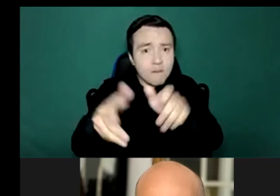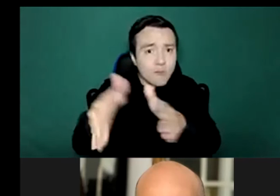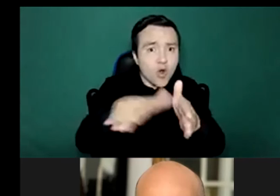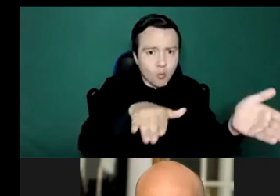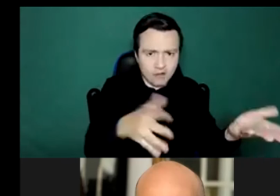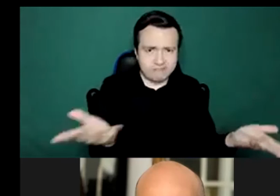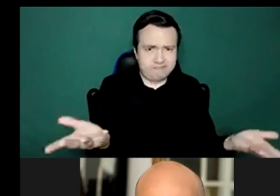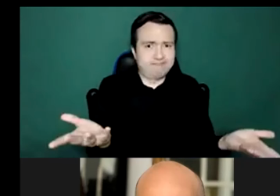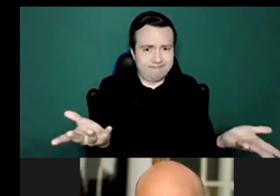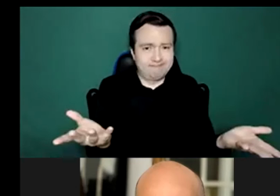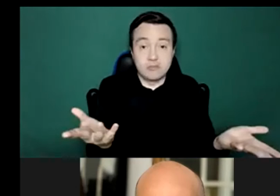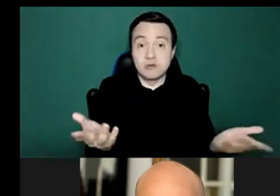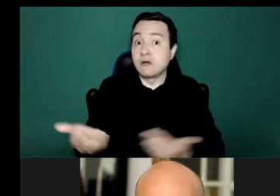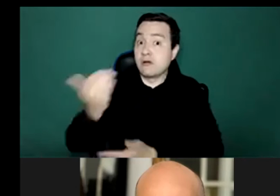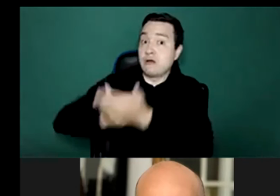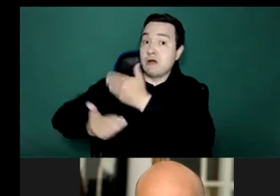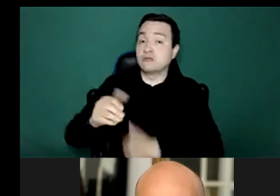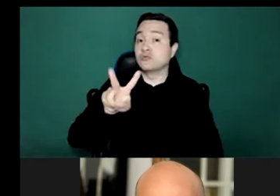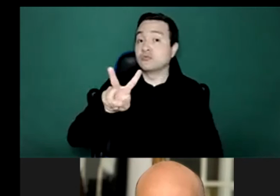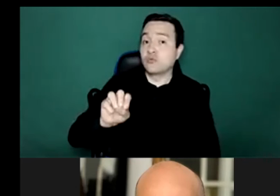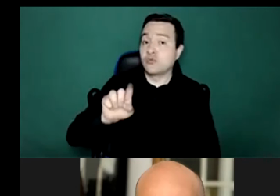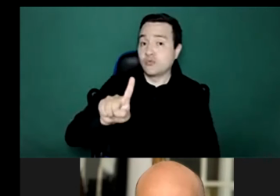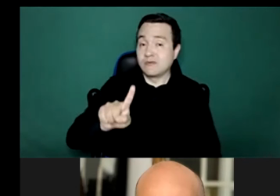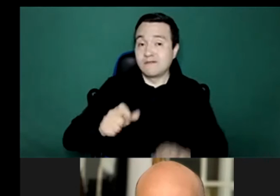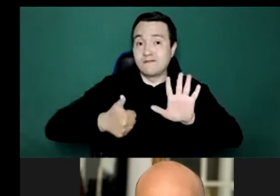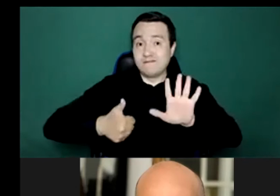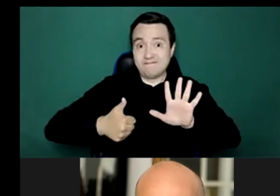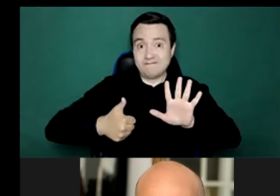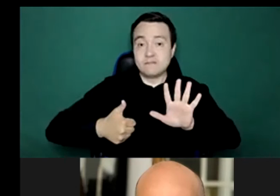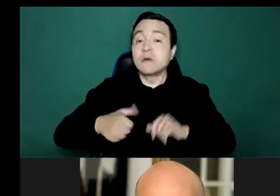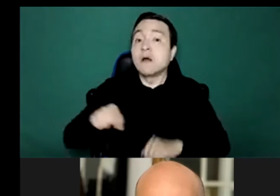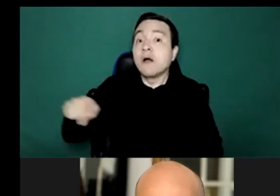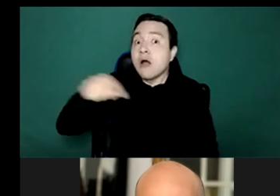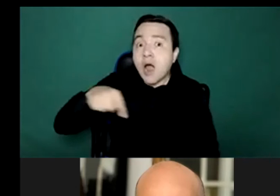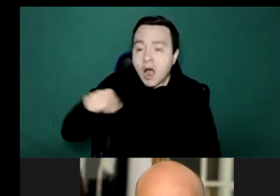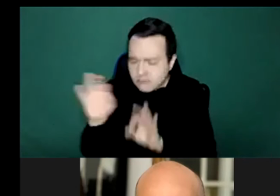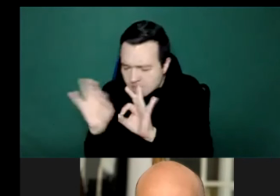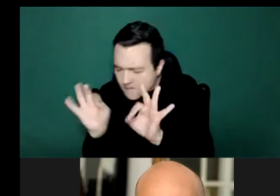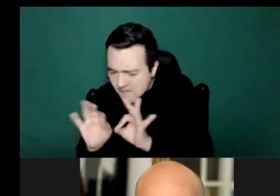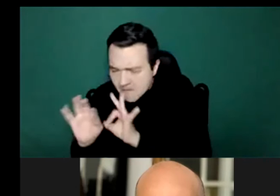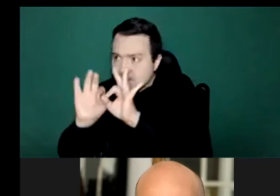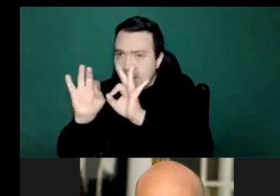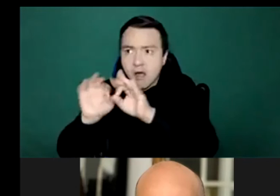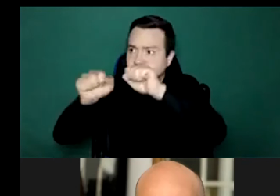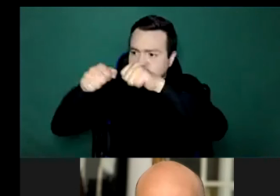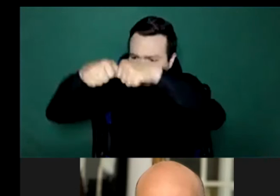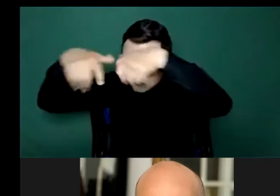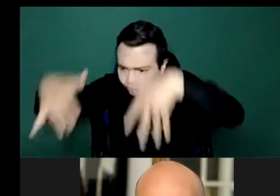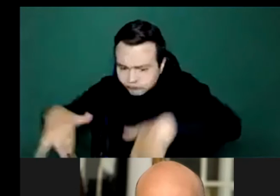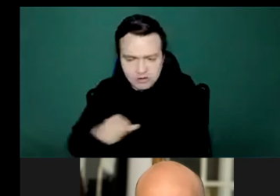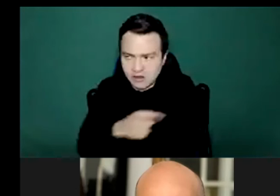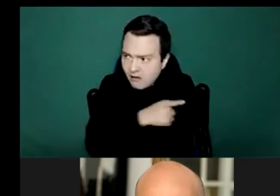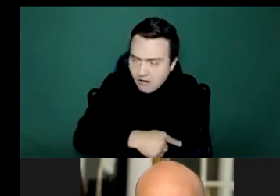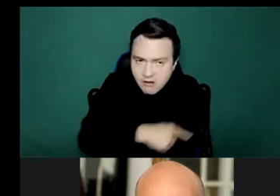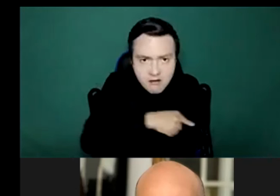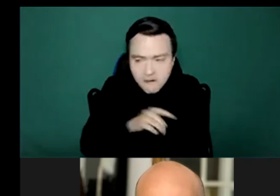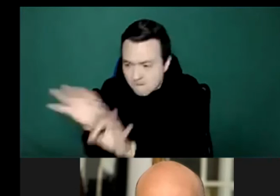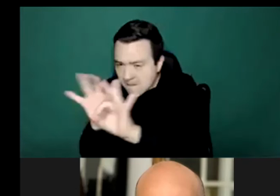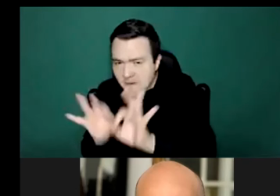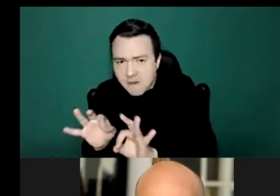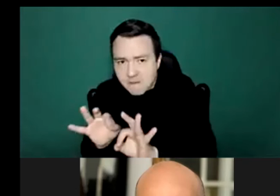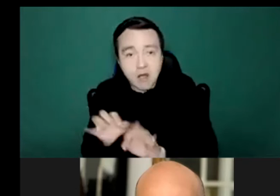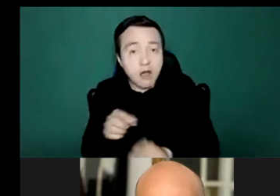em nossa região de haver existido serviços acessíveis e de qualidade. Isto é o doble que as